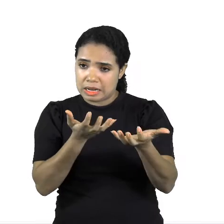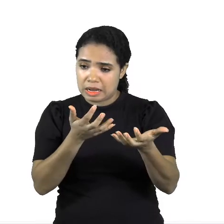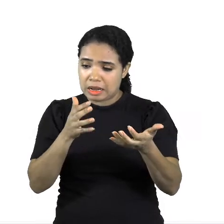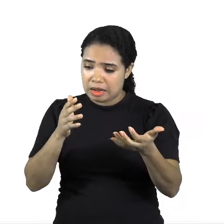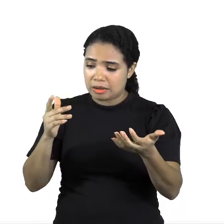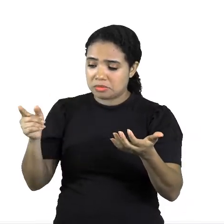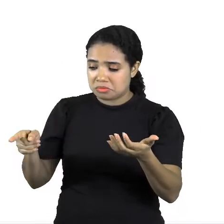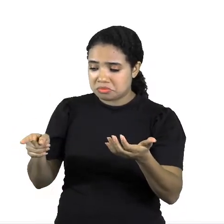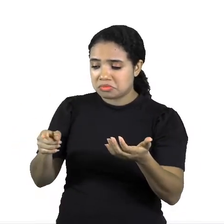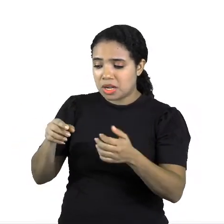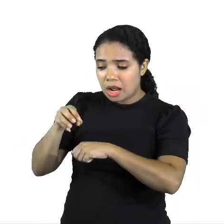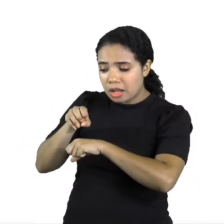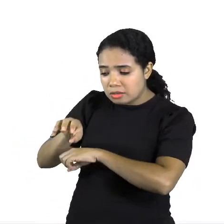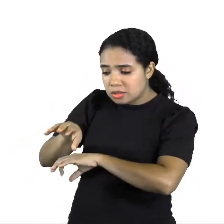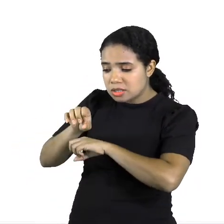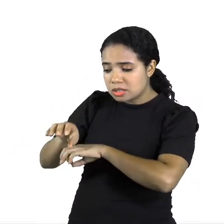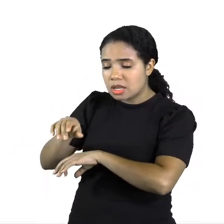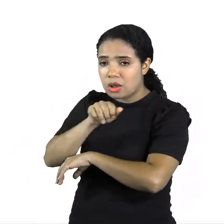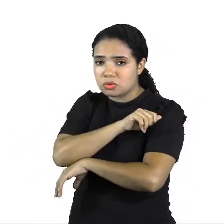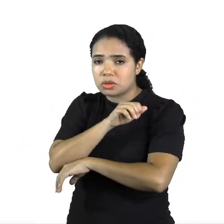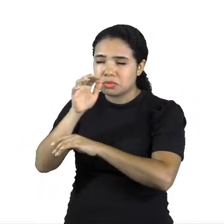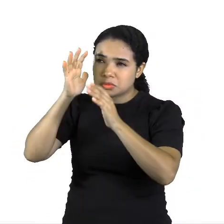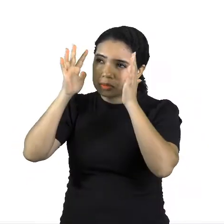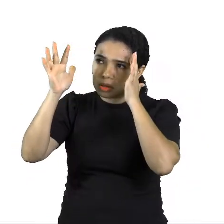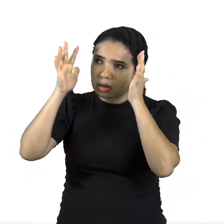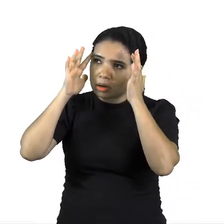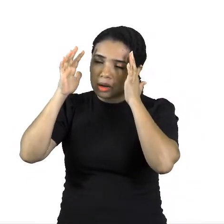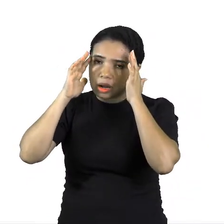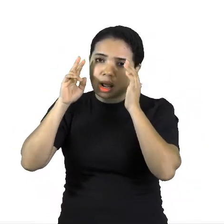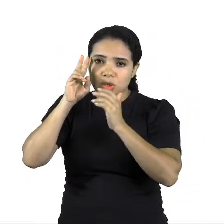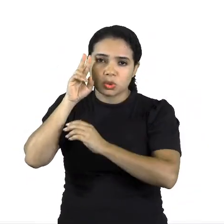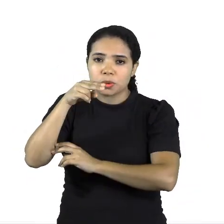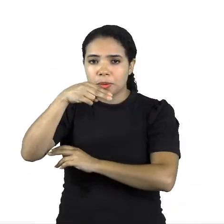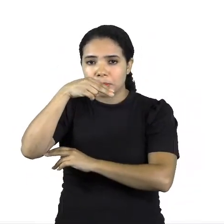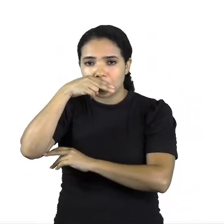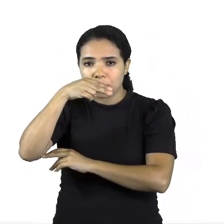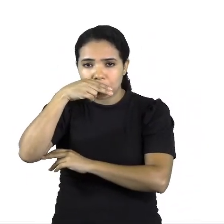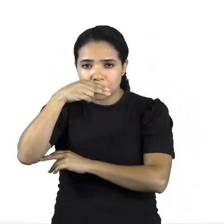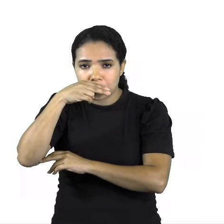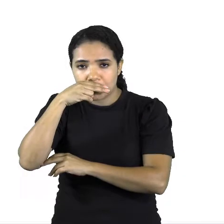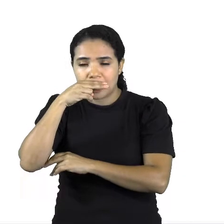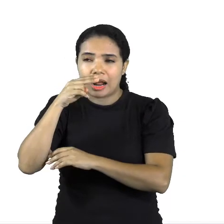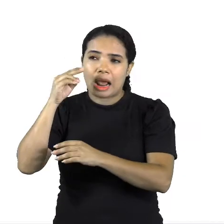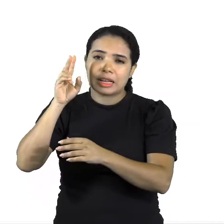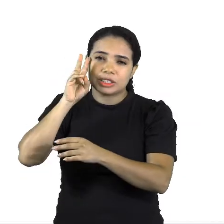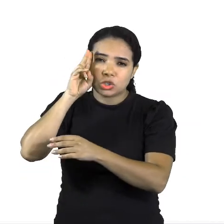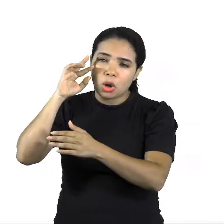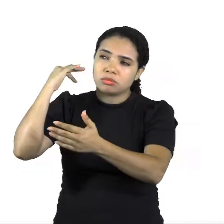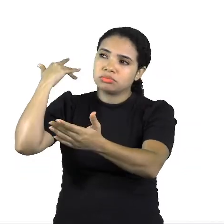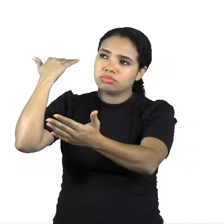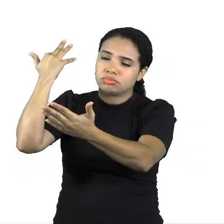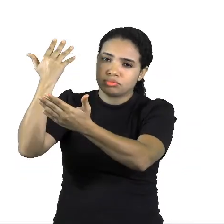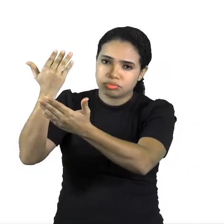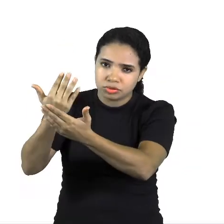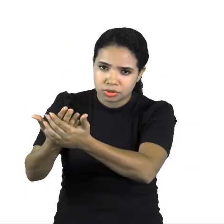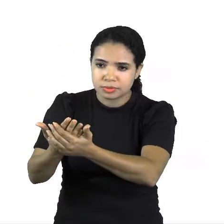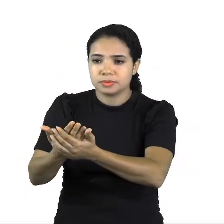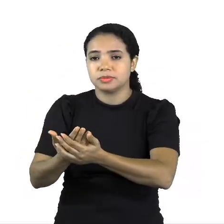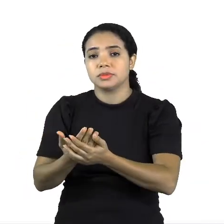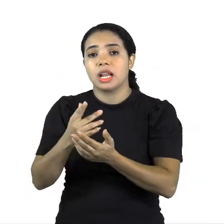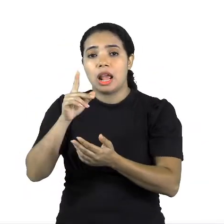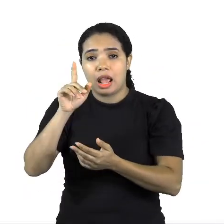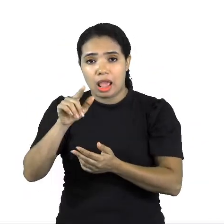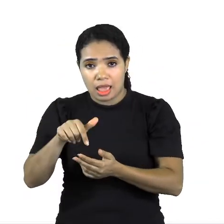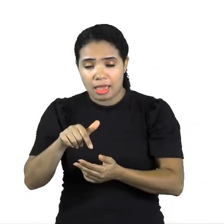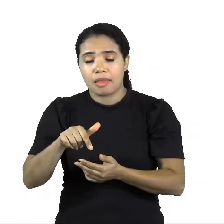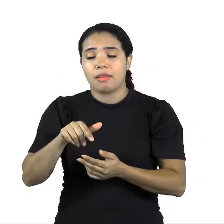das reflexões sobre o regime nazista e suas consequências socio-históricas, trata-se de uma obra